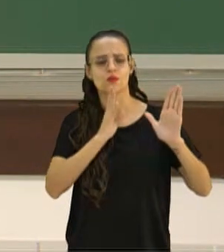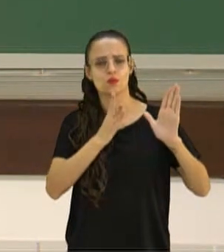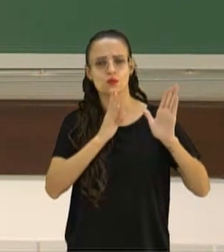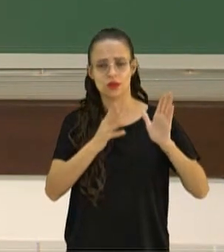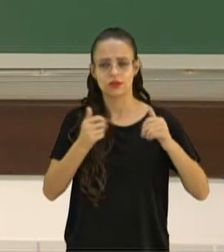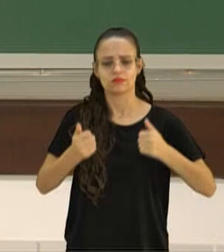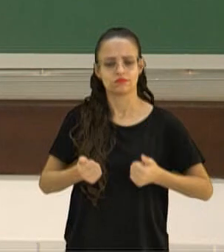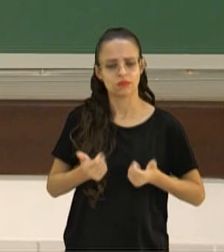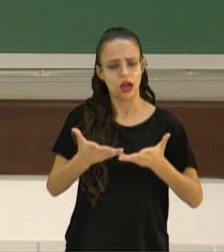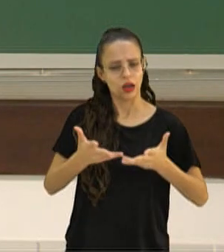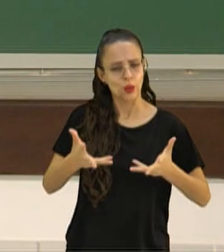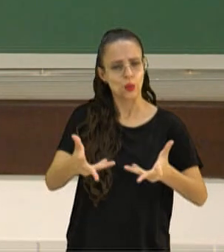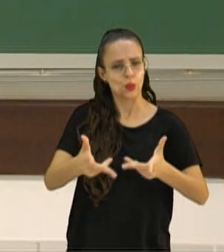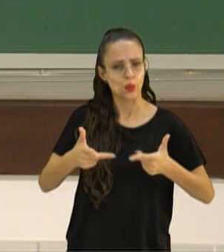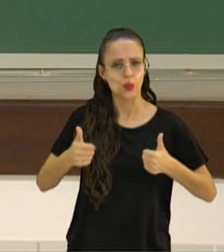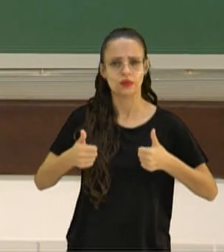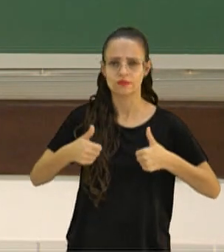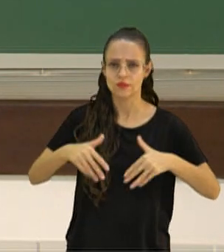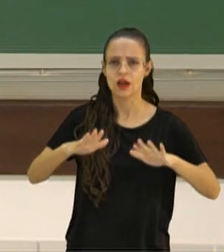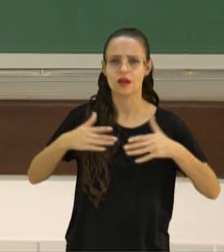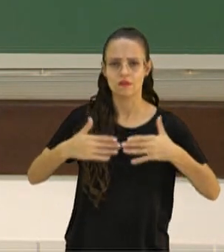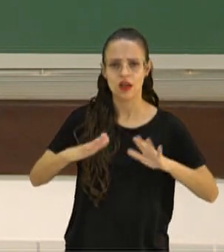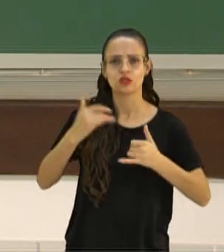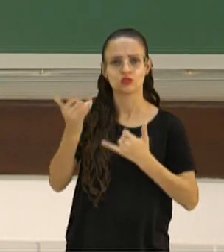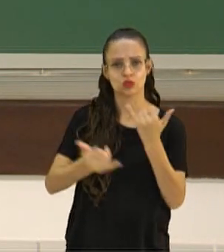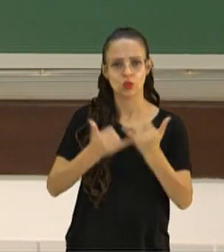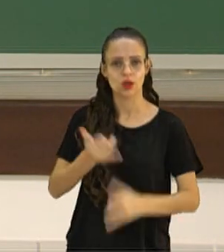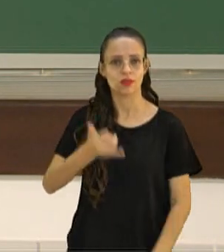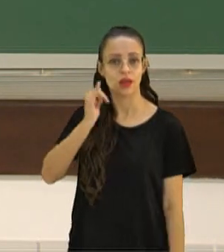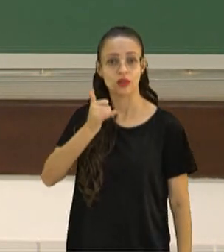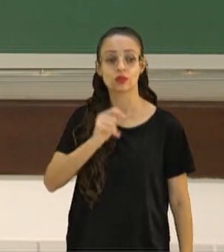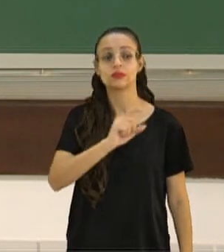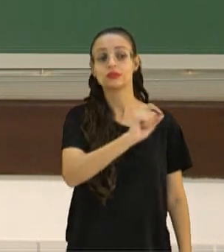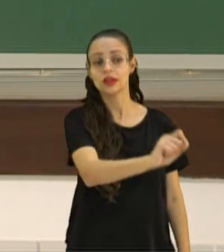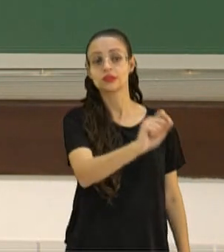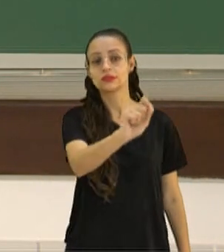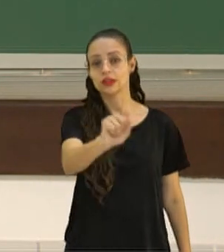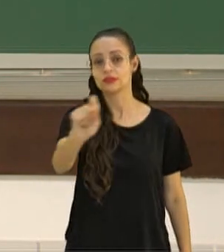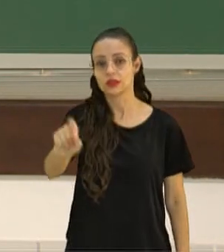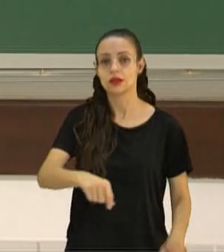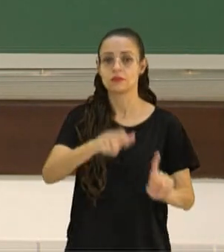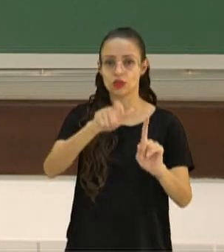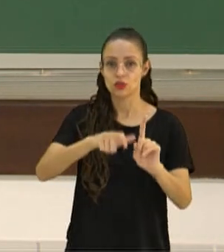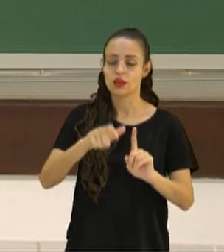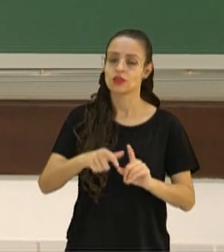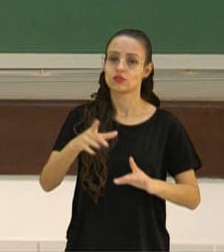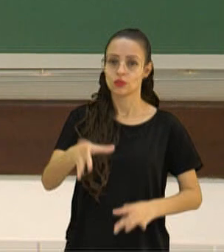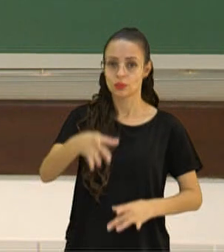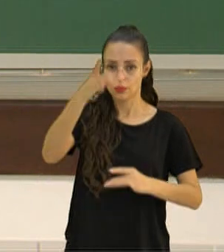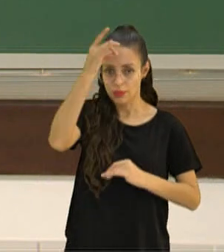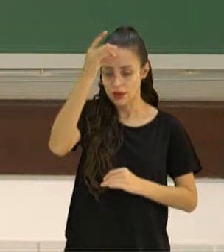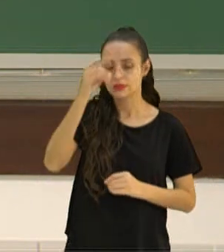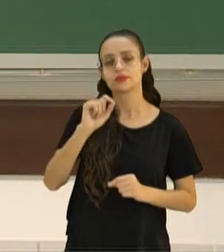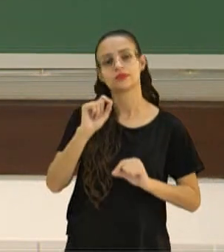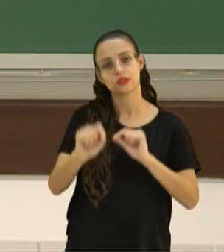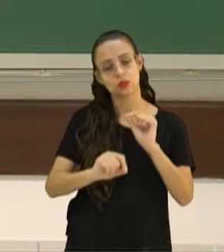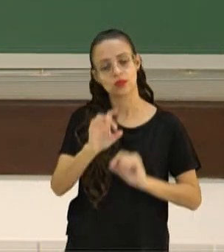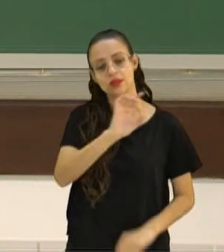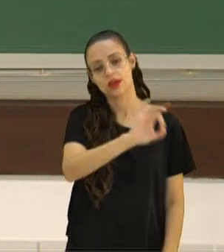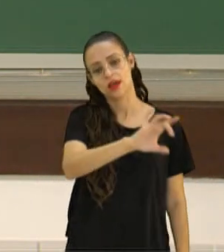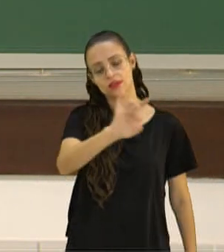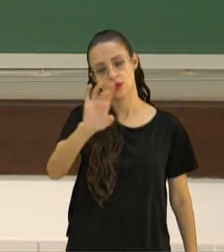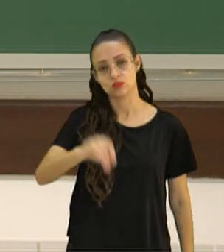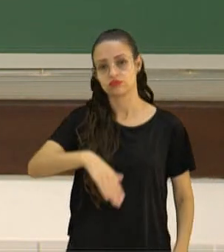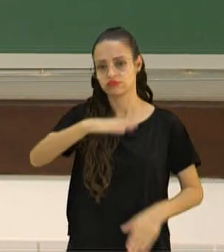boa fluidez de jogo, né? Então ele vai estar narrando e os personagens vão estar representando o seu personagem, né? Então cada jogador